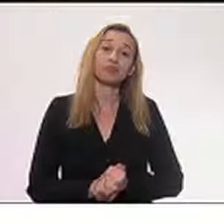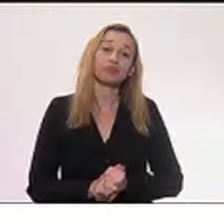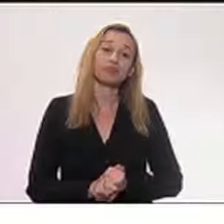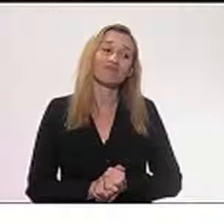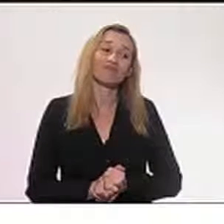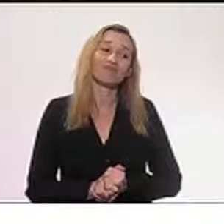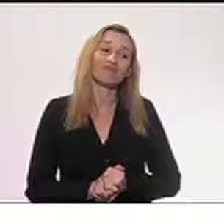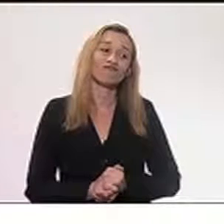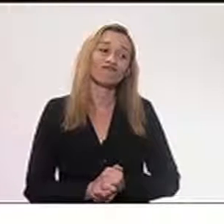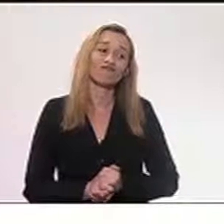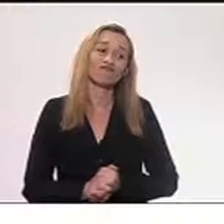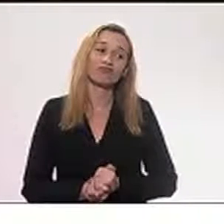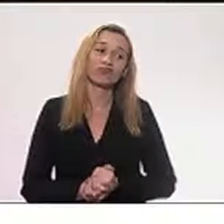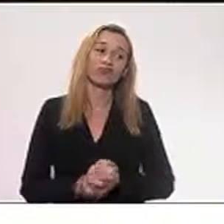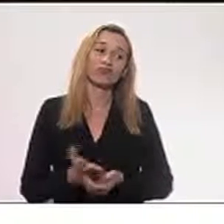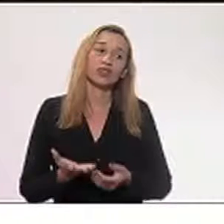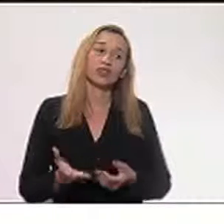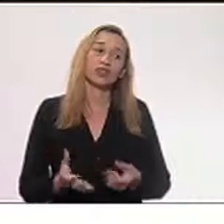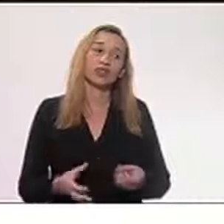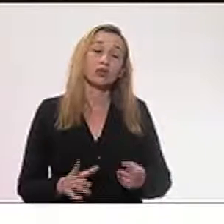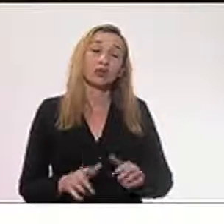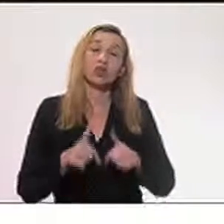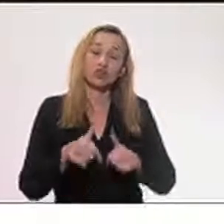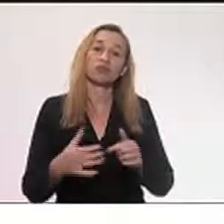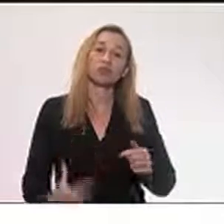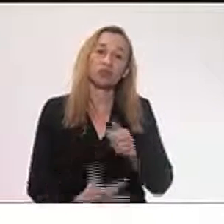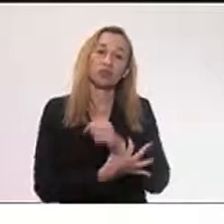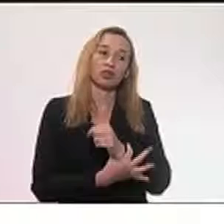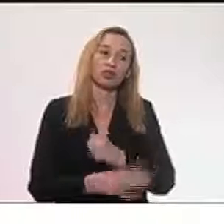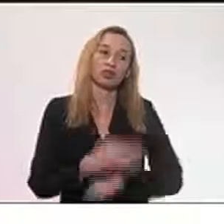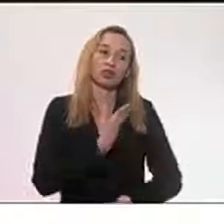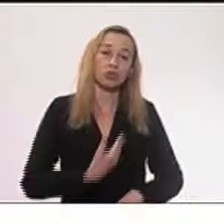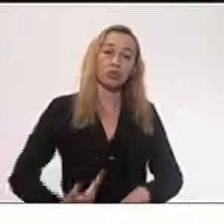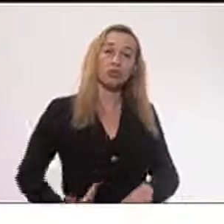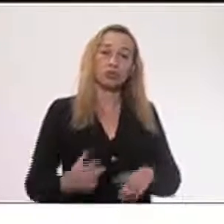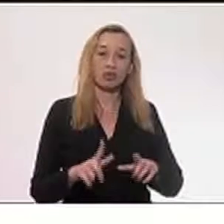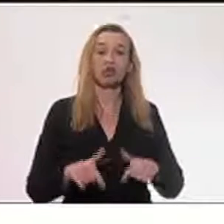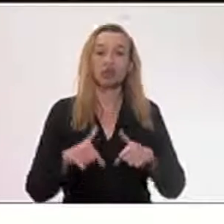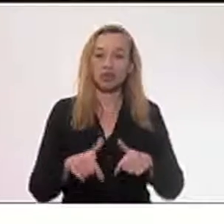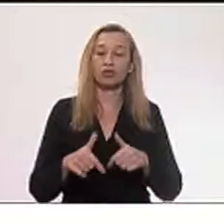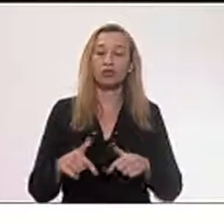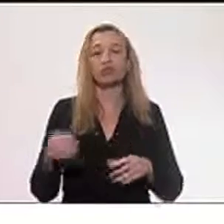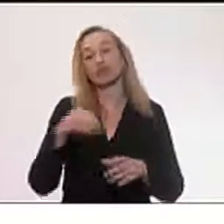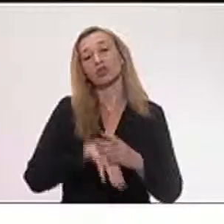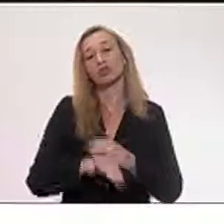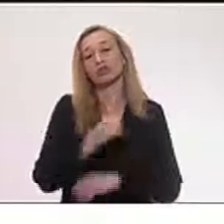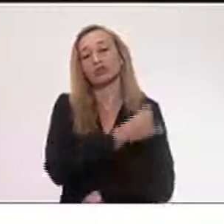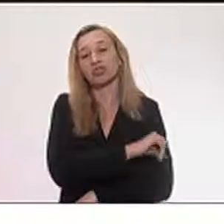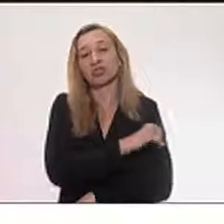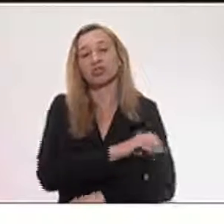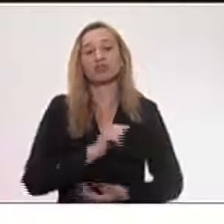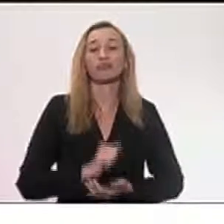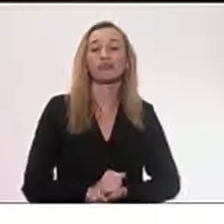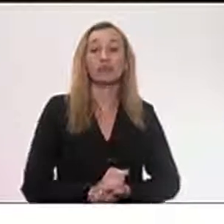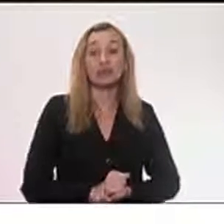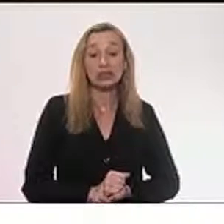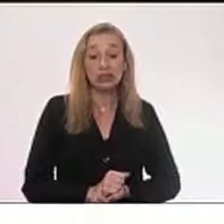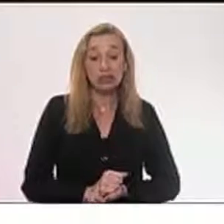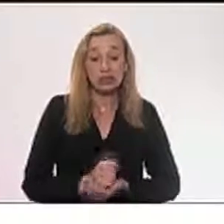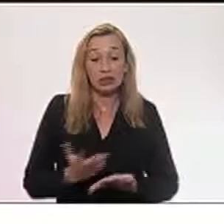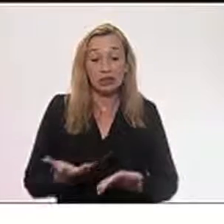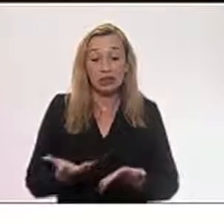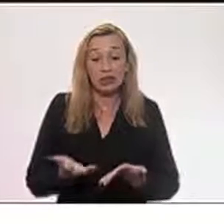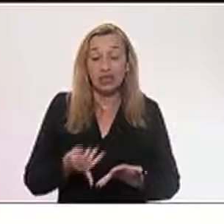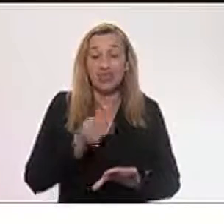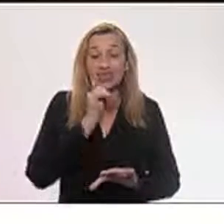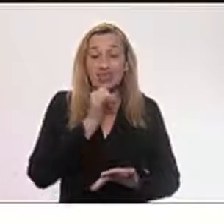das ações de segurança pública praticadas no estado do Rio de Janeiro nas últimas décadas. Esse exemplo